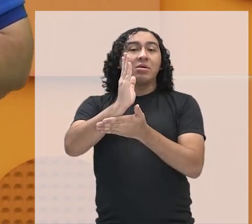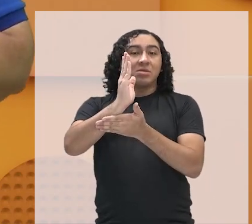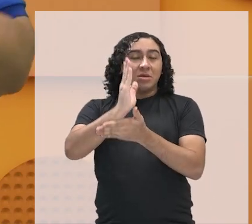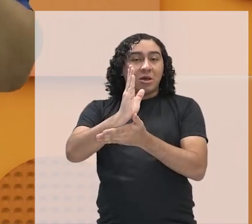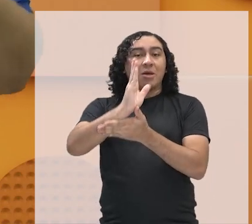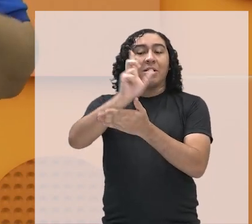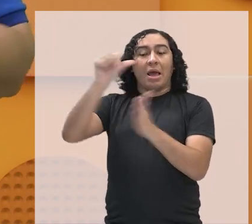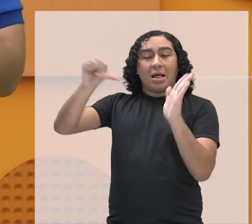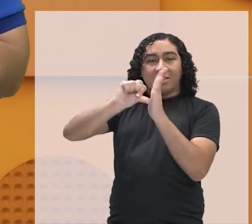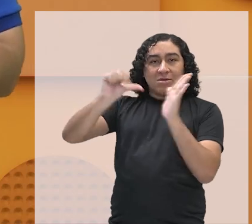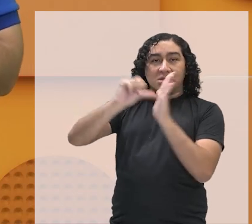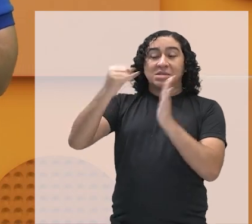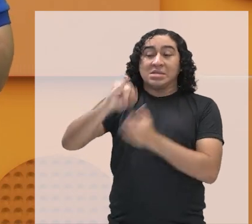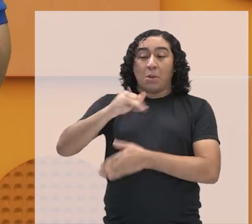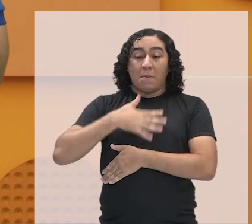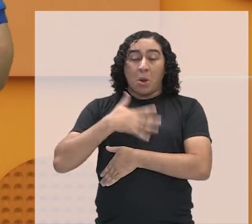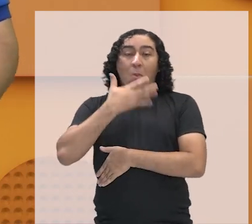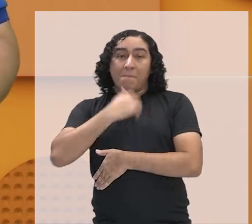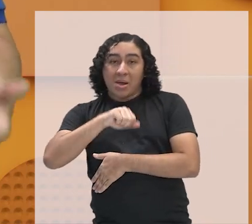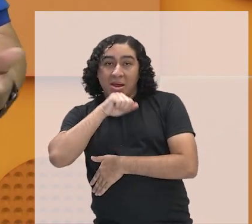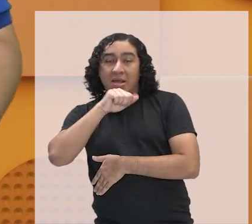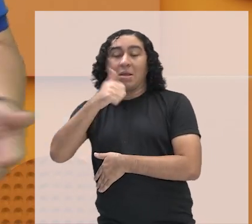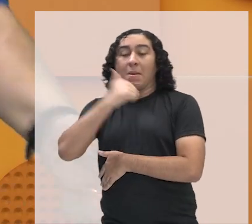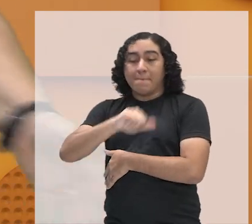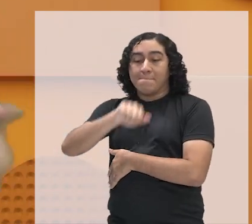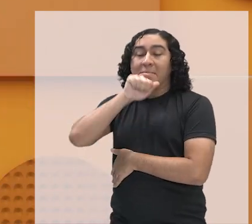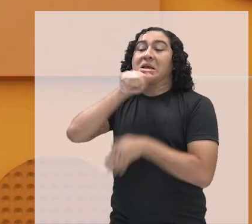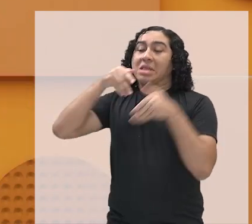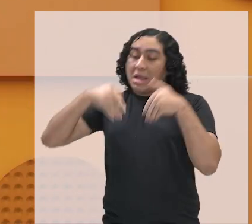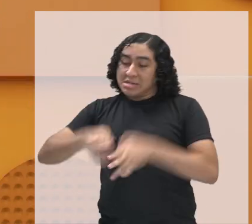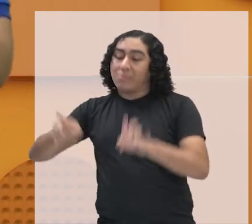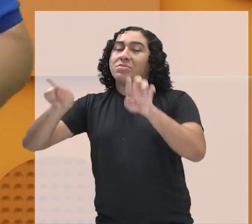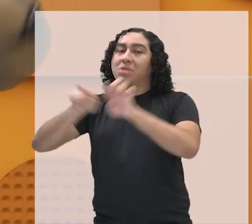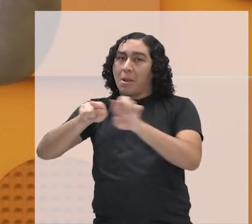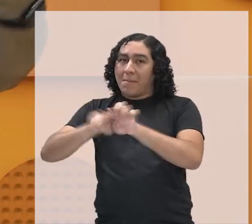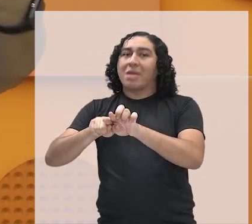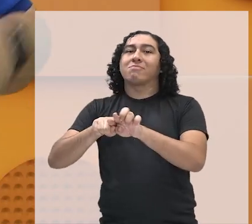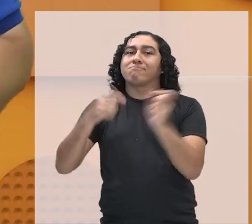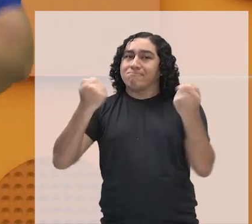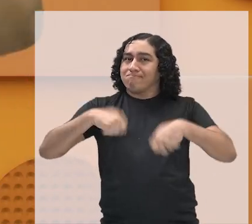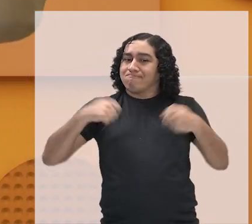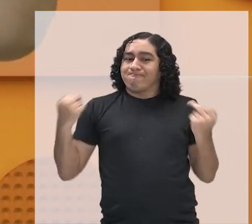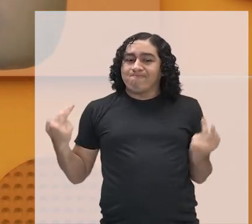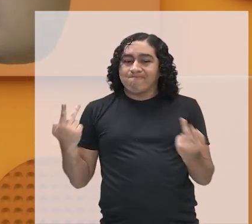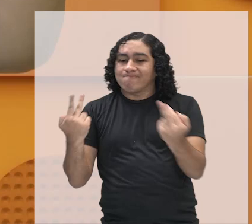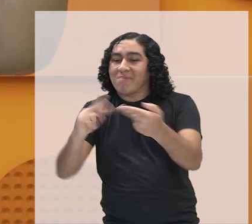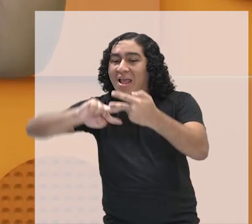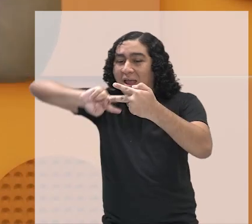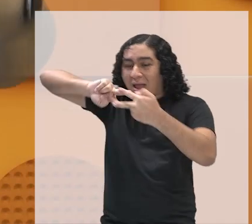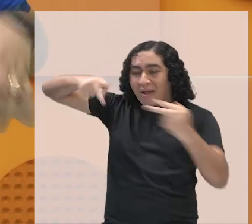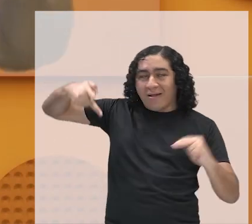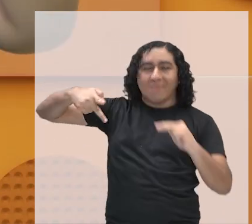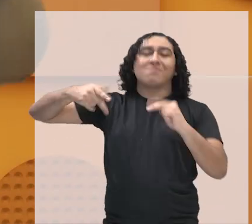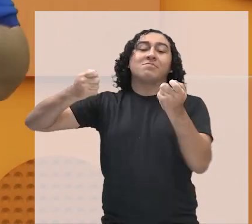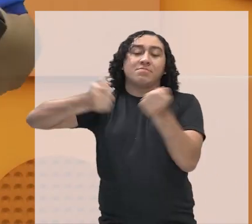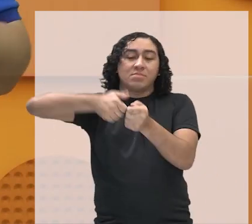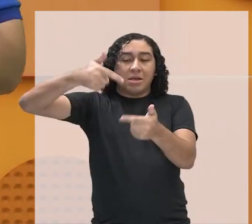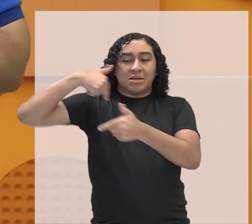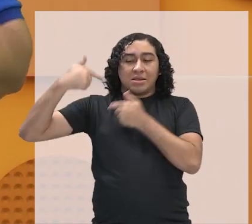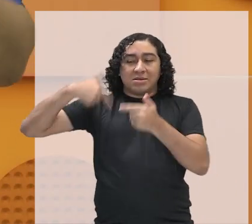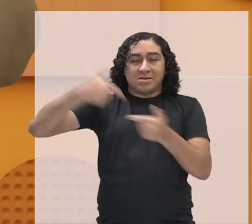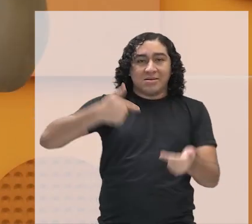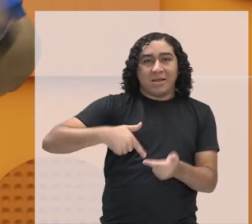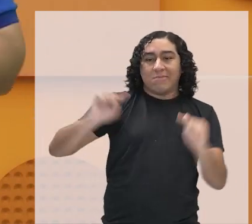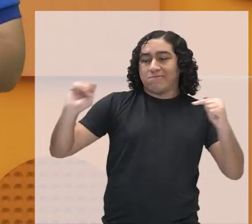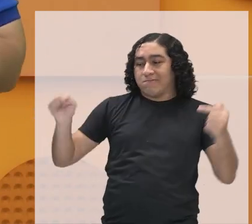velha história que a gente sempre escuta, né? Tem que ser filho de sangue. Ele tem que ter ali toda uma ancestralidade voltada,